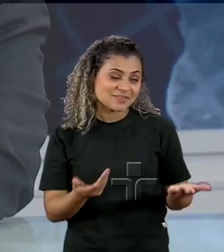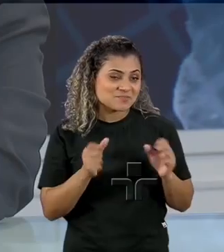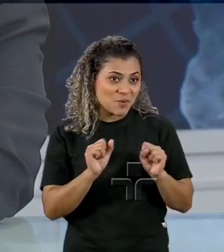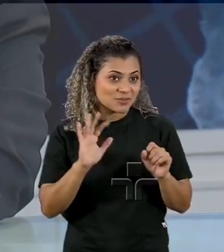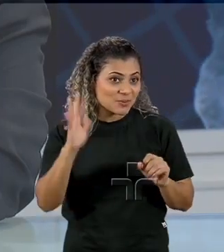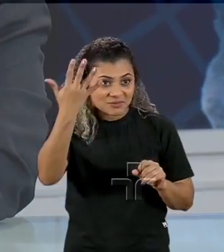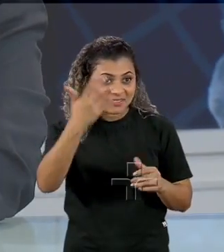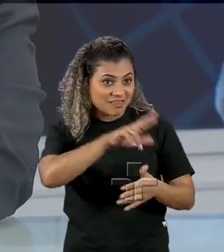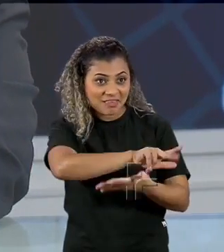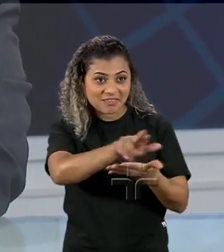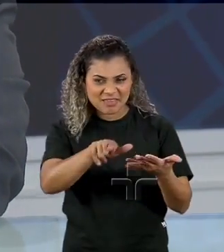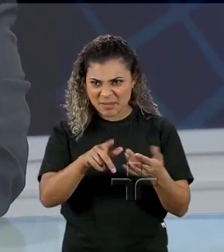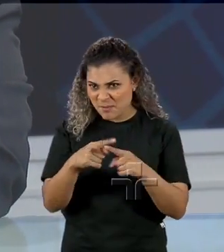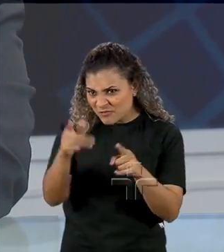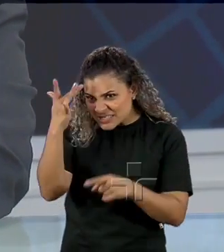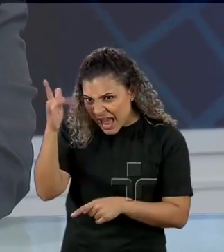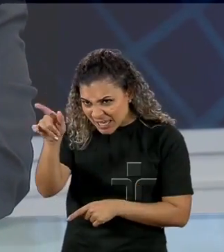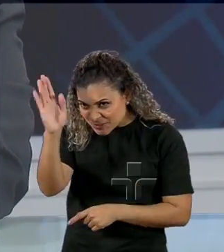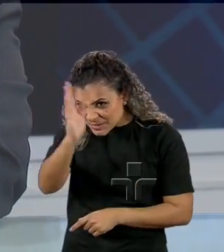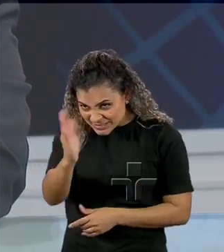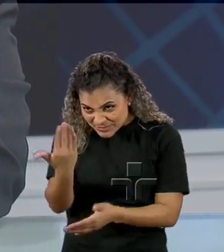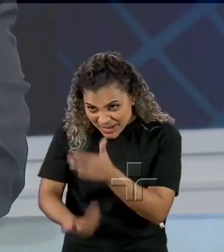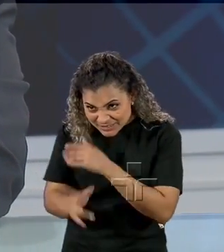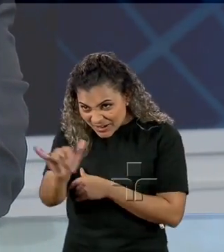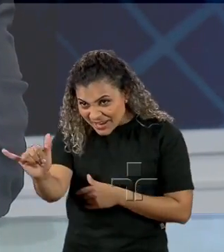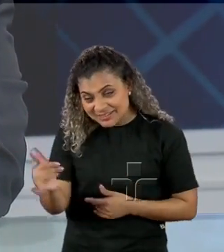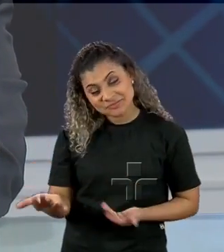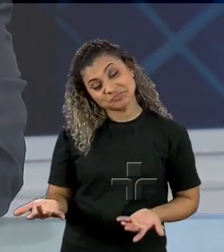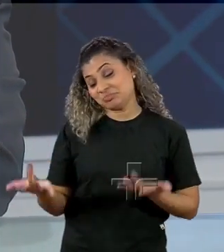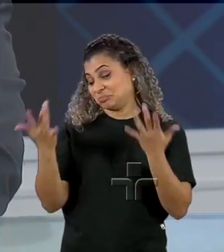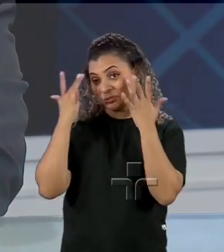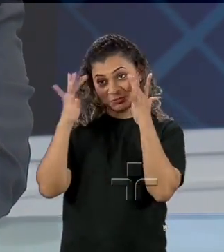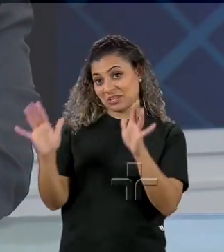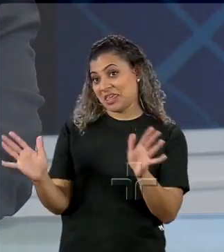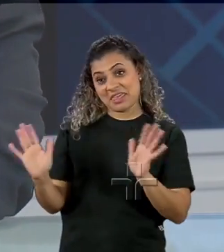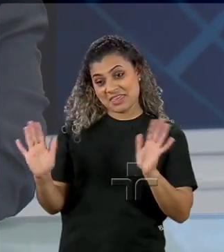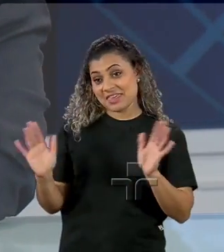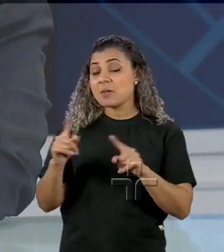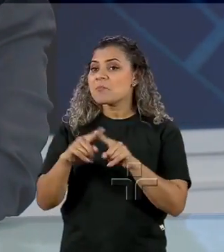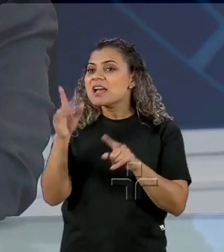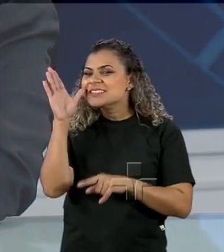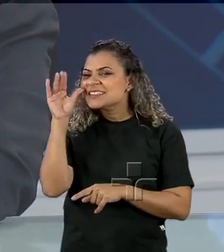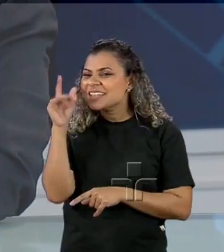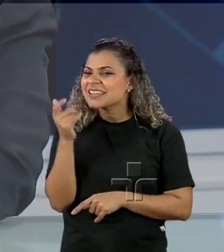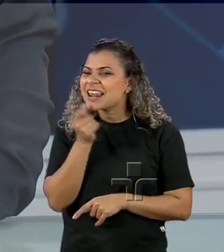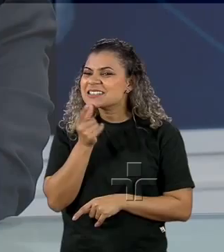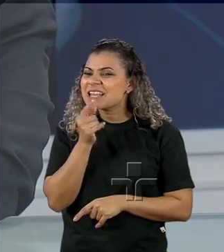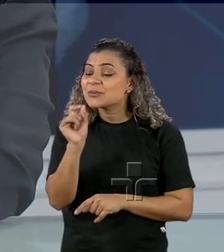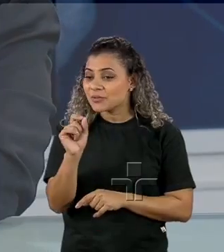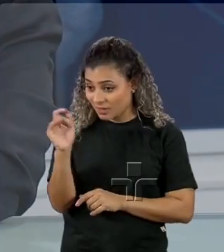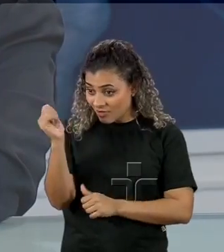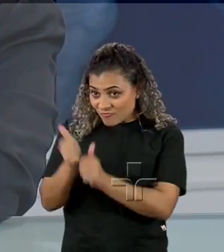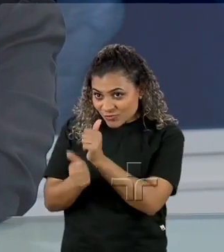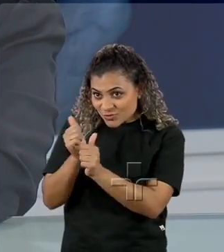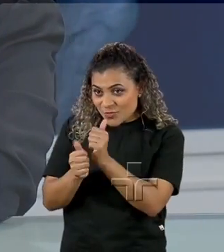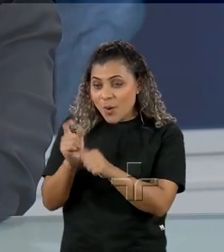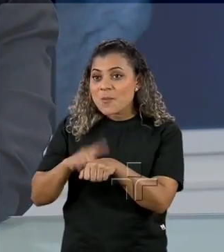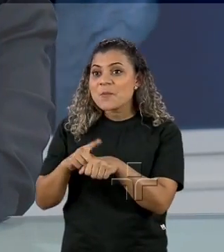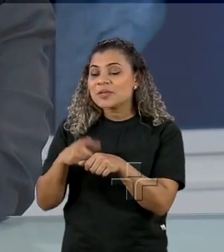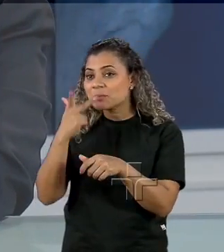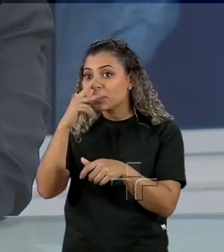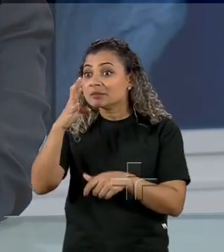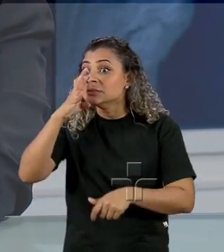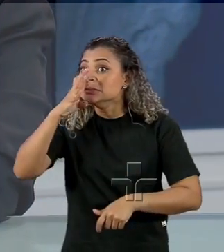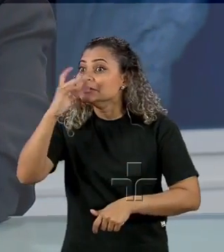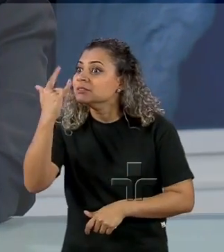mas você acha que o Brasil vai perder? Não necessariamente é esse o comentário. Agora, curioso é que o futebol, e esse momento ele ocupa tanto a gente,